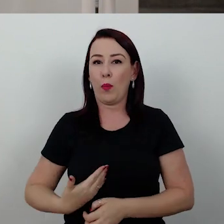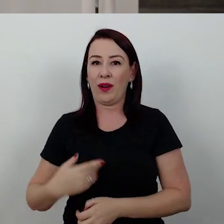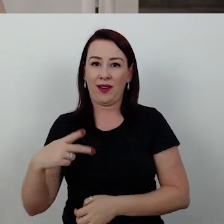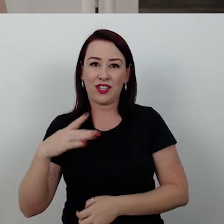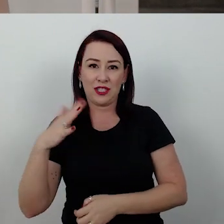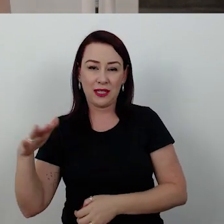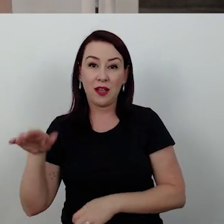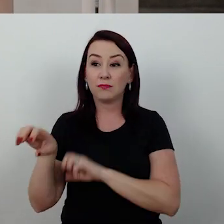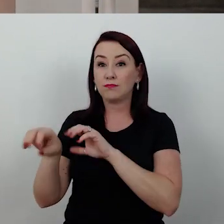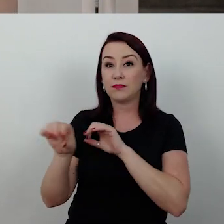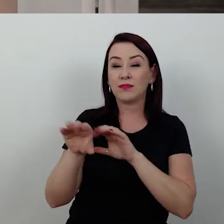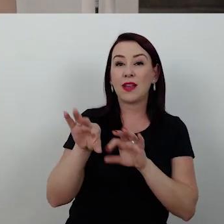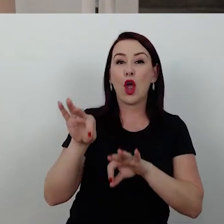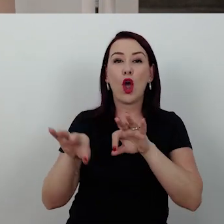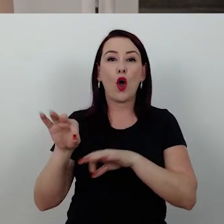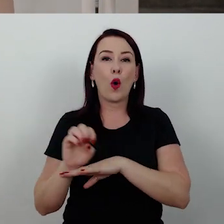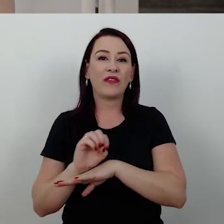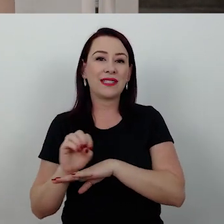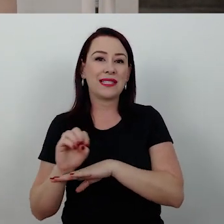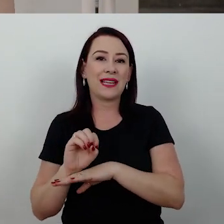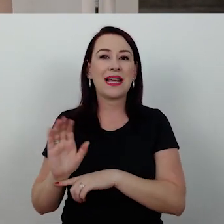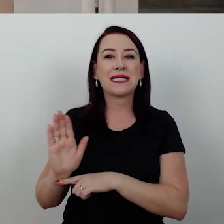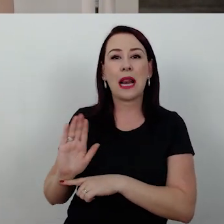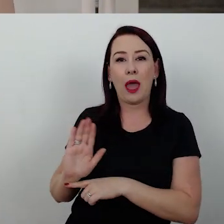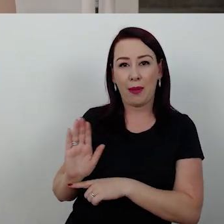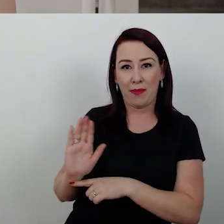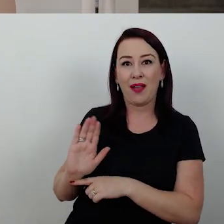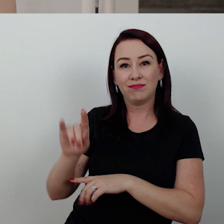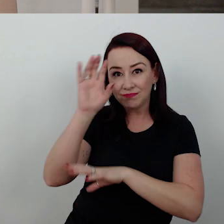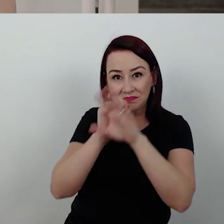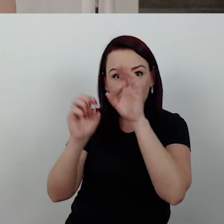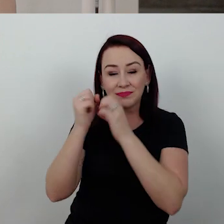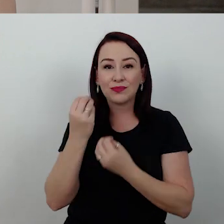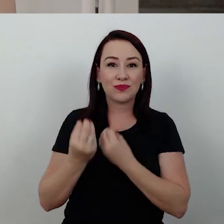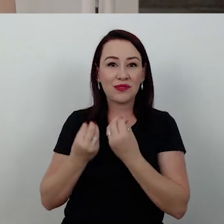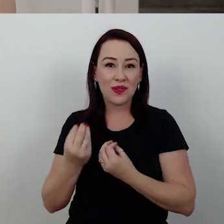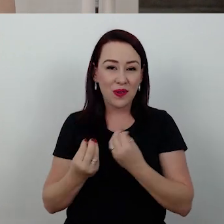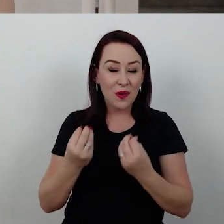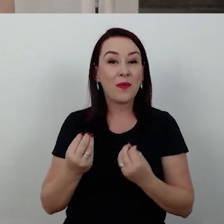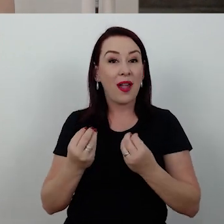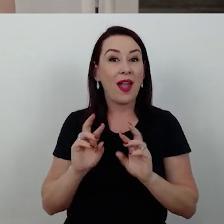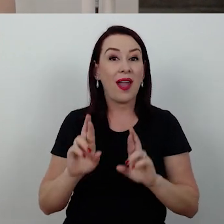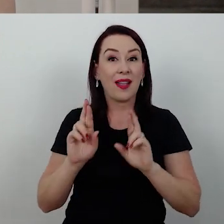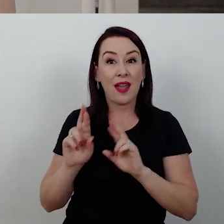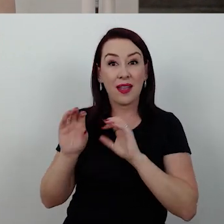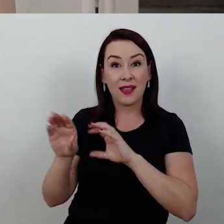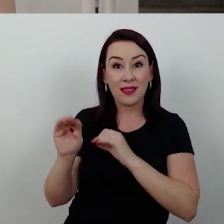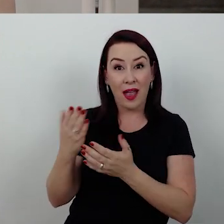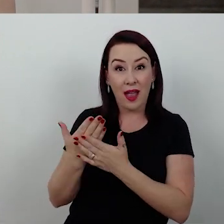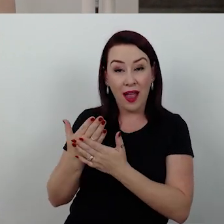dá oficinas de cinema para os alunos da rede pública. E eles produzem filmes de até 3 minutos. Quem dá essas aulas são